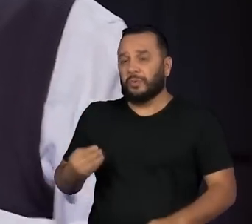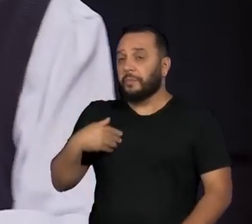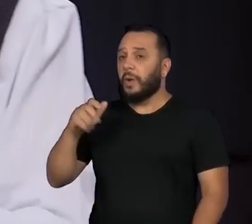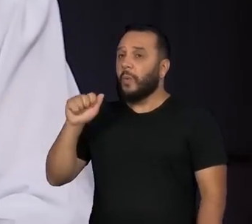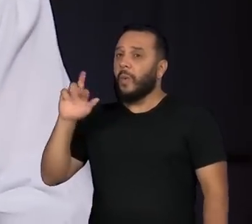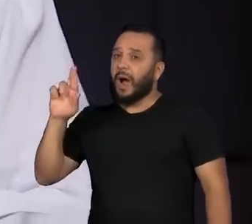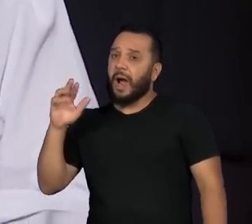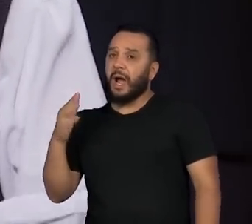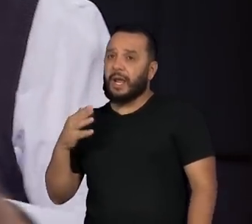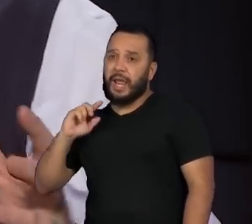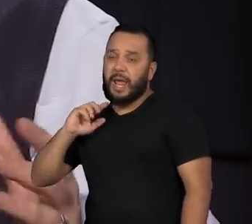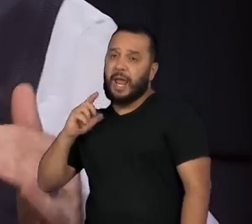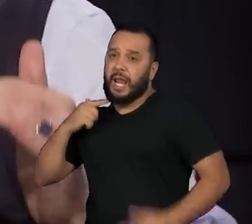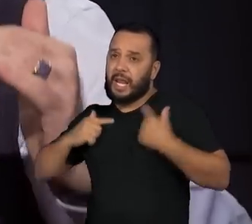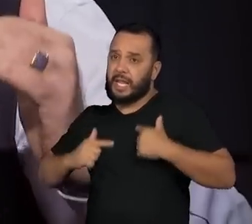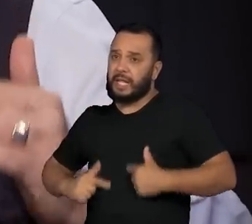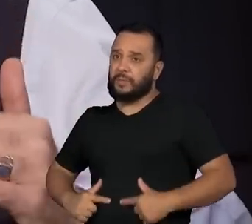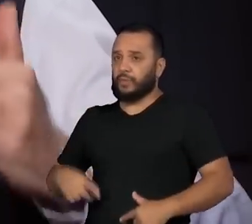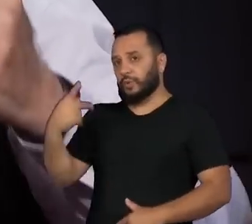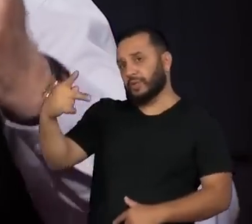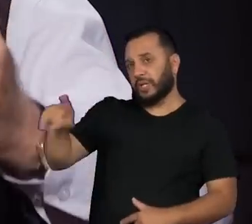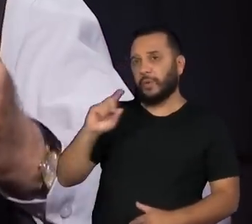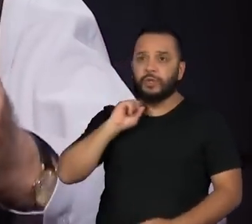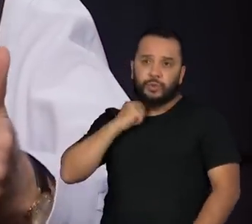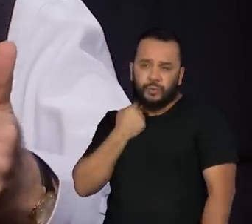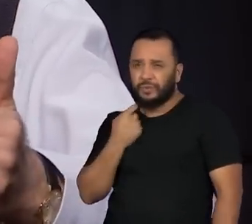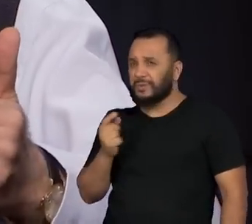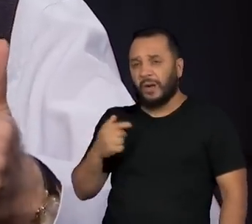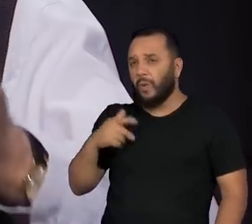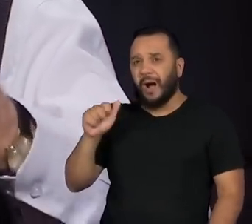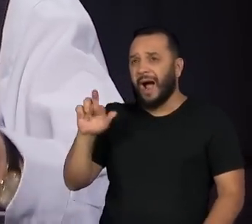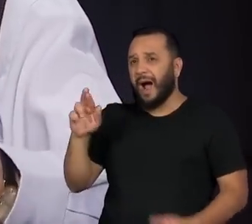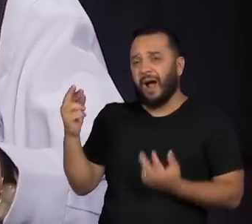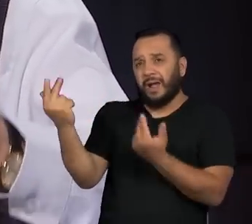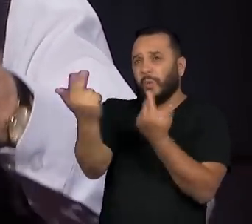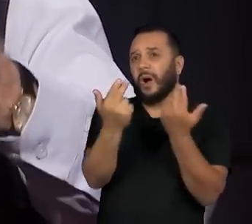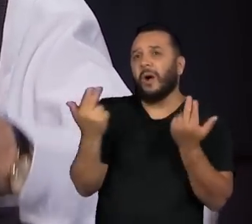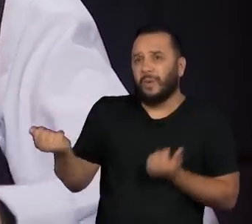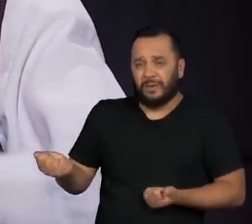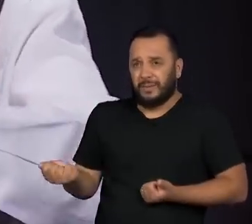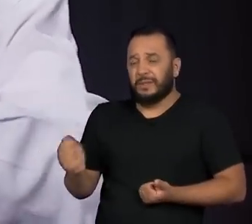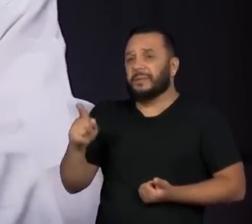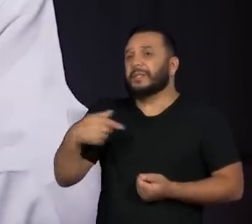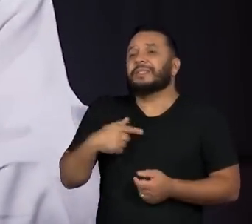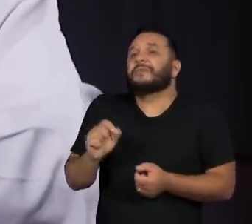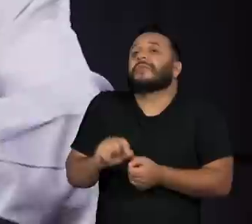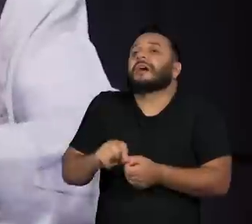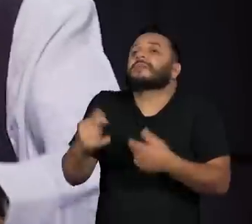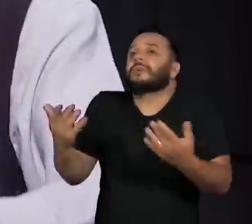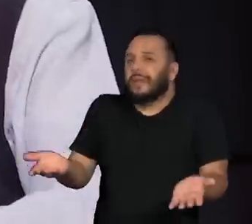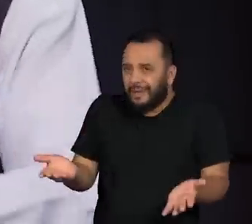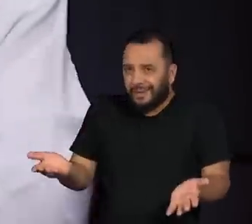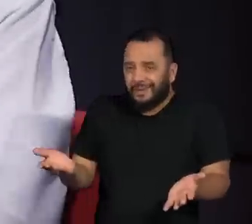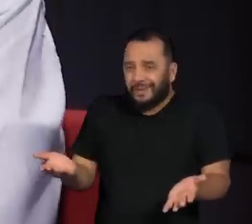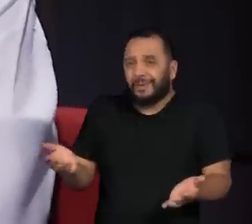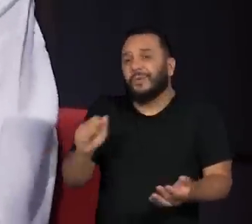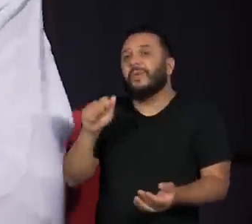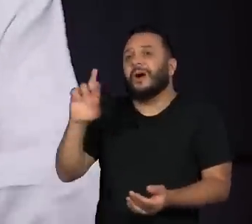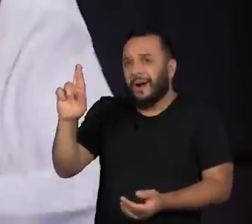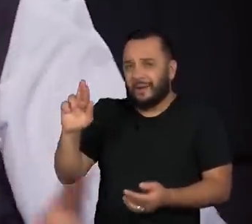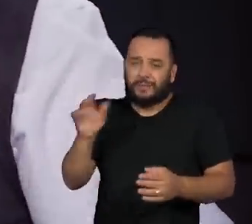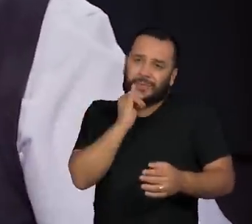meu ar é limpo e o seu poluído o ar não só agora em cima disso que você faz é que é o ponto quer dizer meu ponto é construir não se coisas em cima porque evidentemente existem